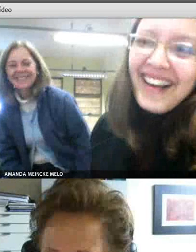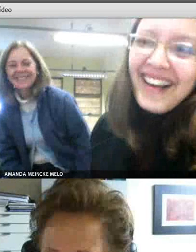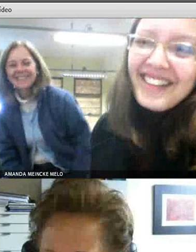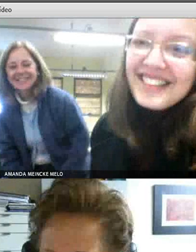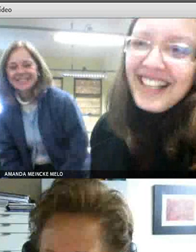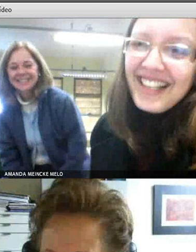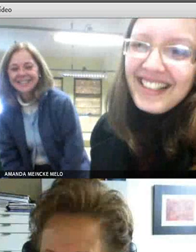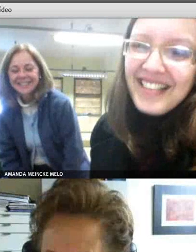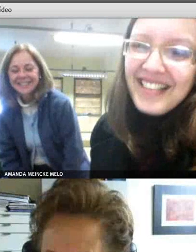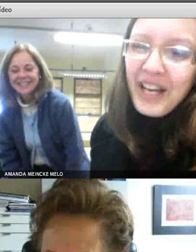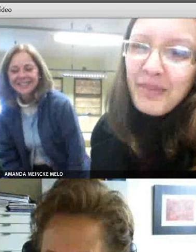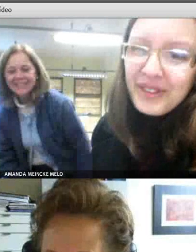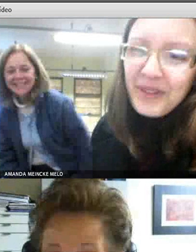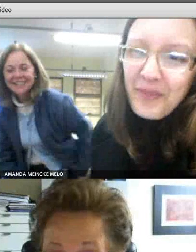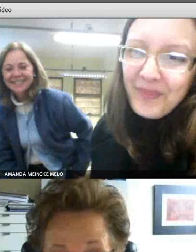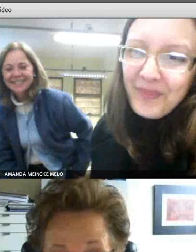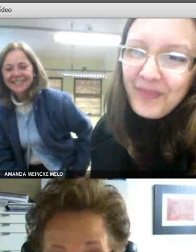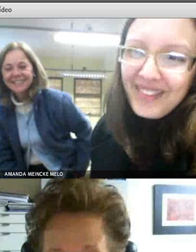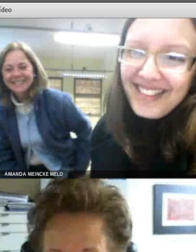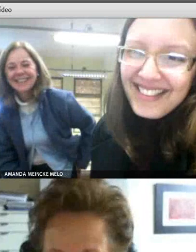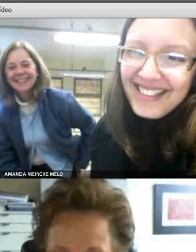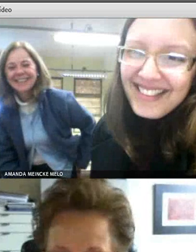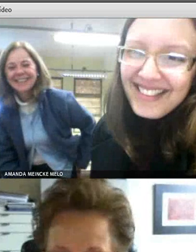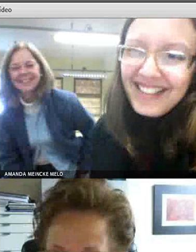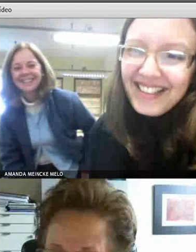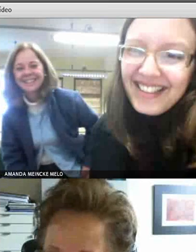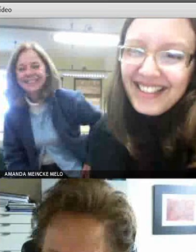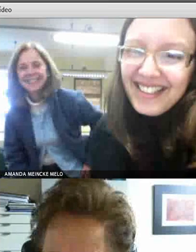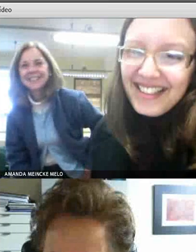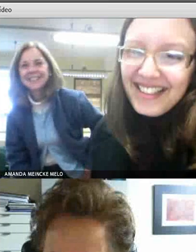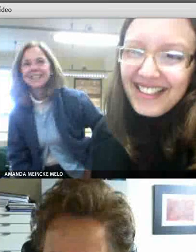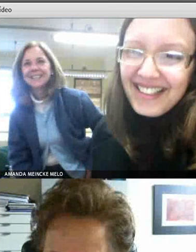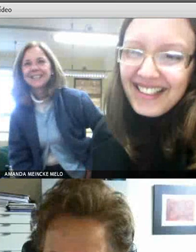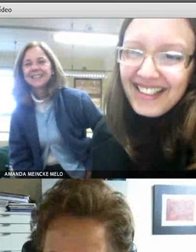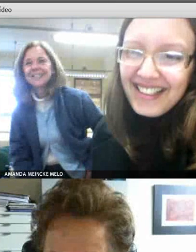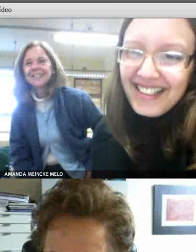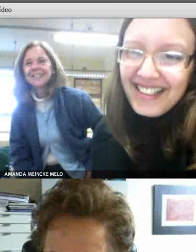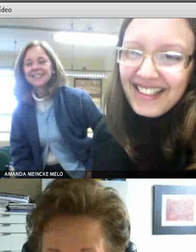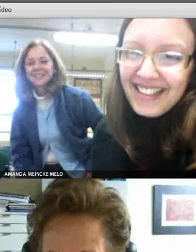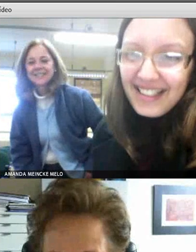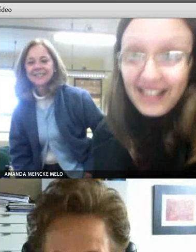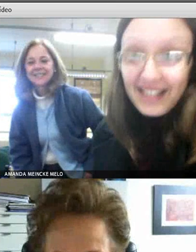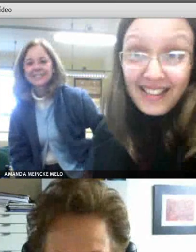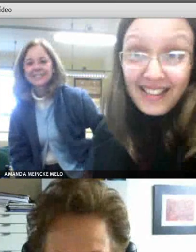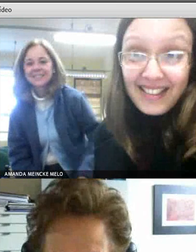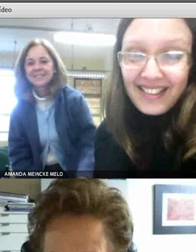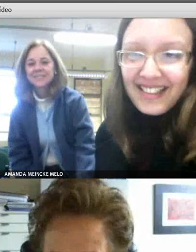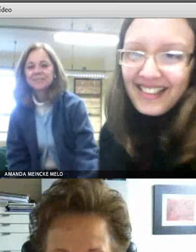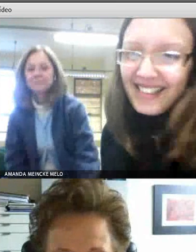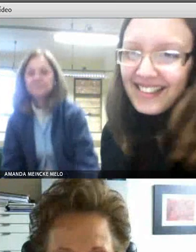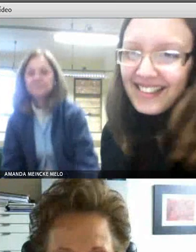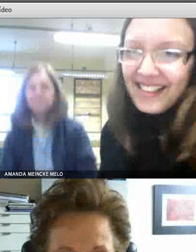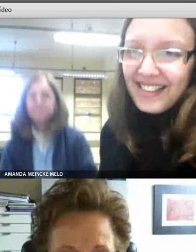Nós que agradecemos. Ainda não sei, estou engatinhando. Preciso do Bruno aqui para me ajudar.